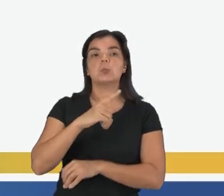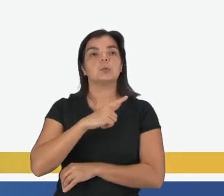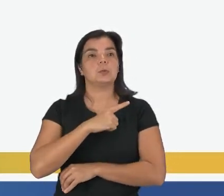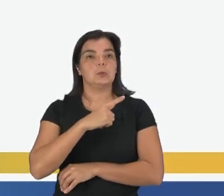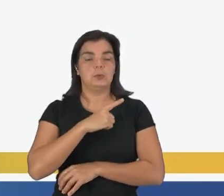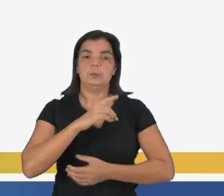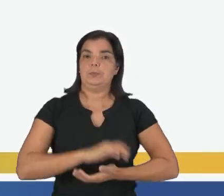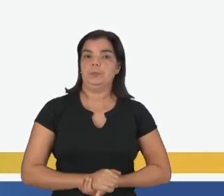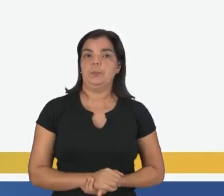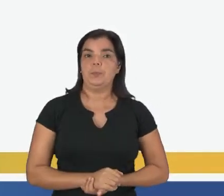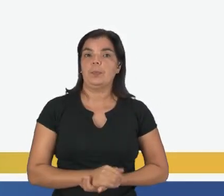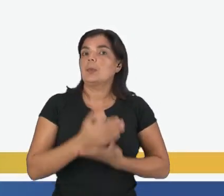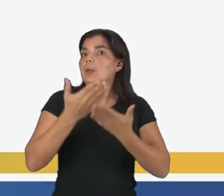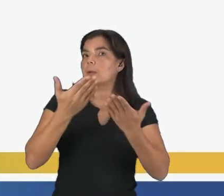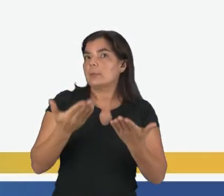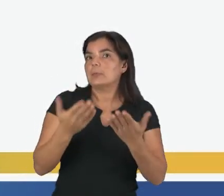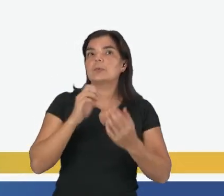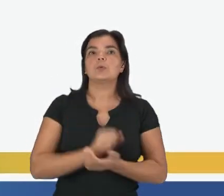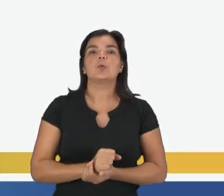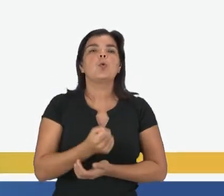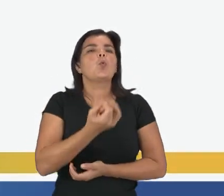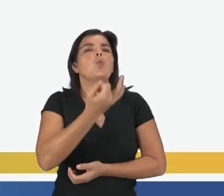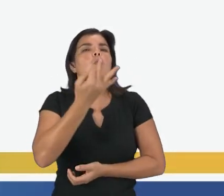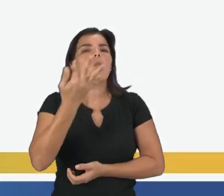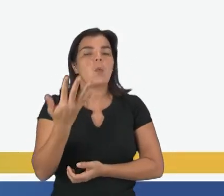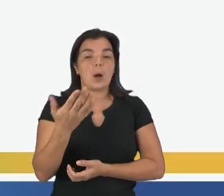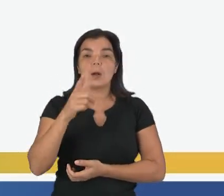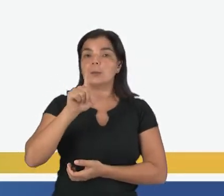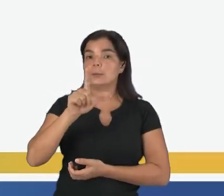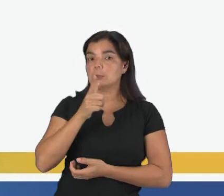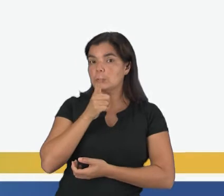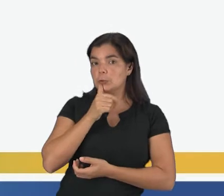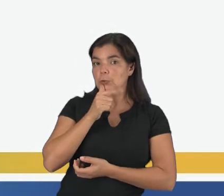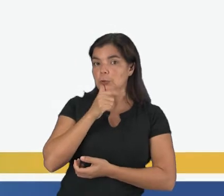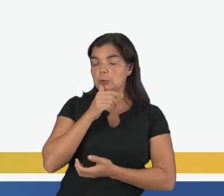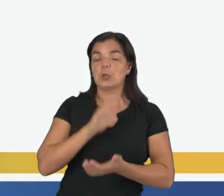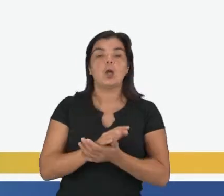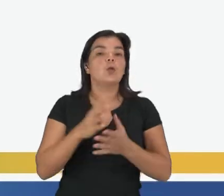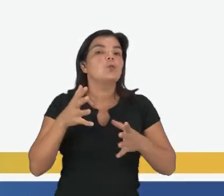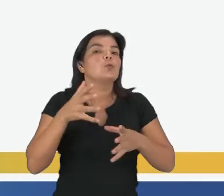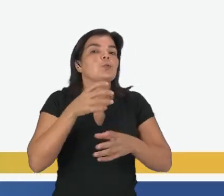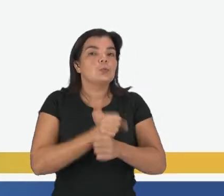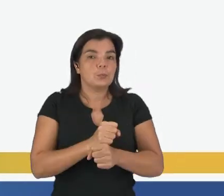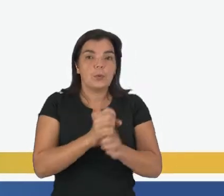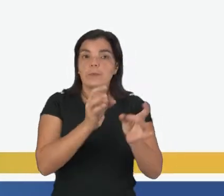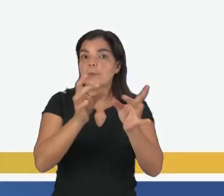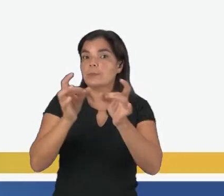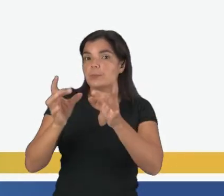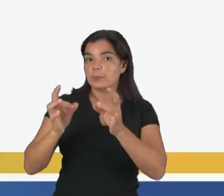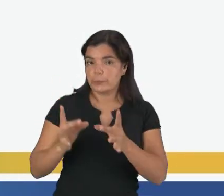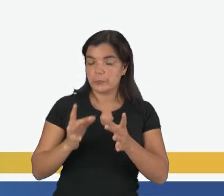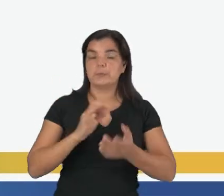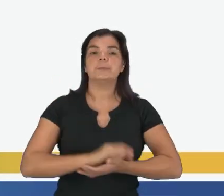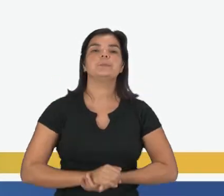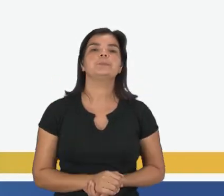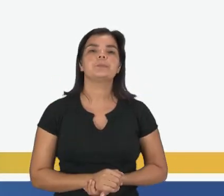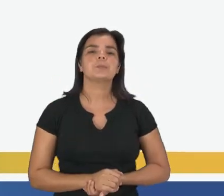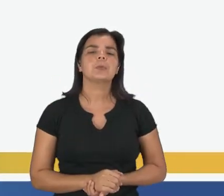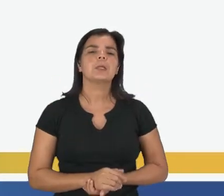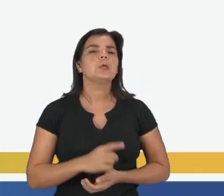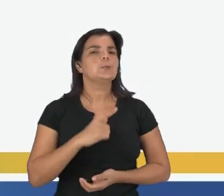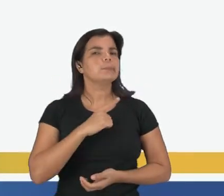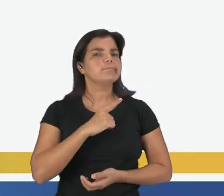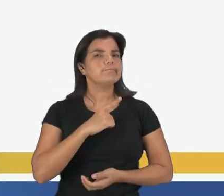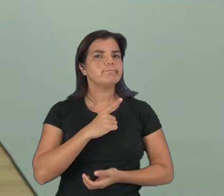obtive? Que nesse dia, quantos litros de água mineral no total foram vendidos desse quiosque? O que eu